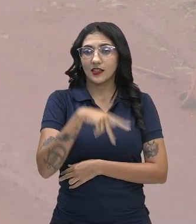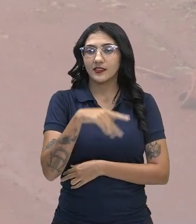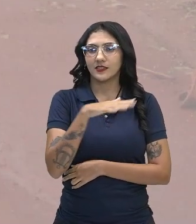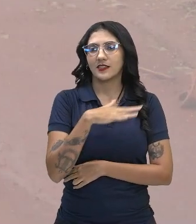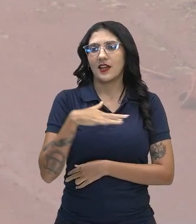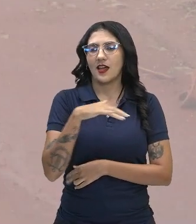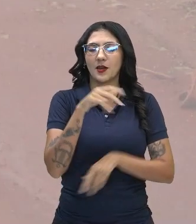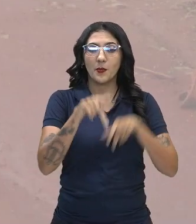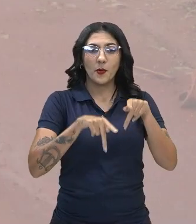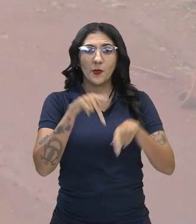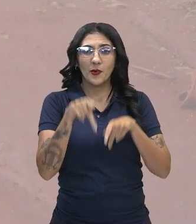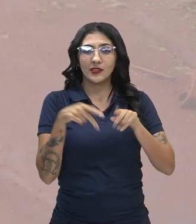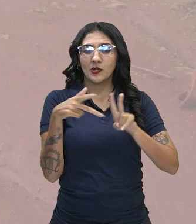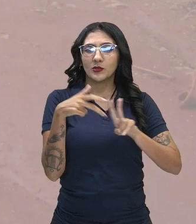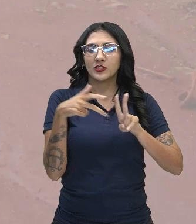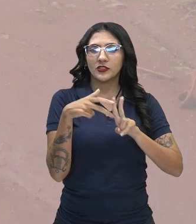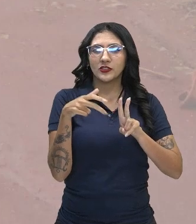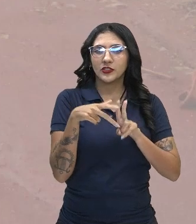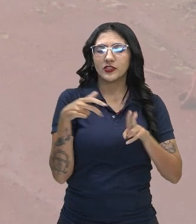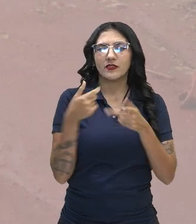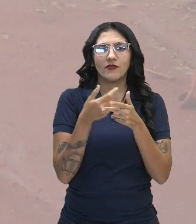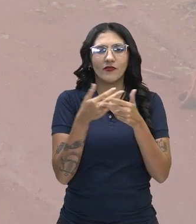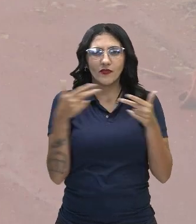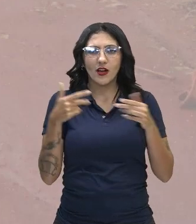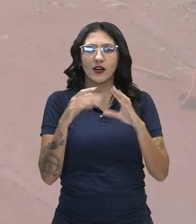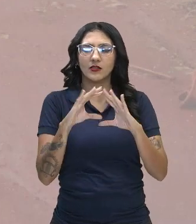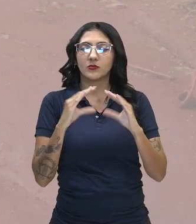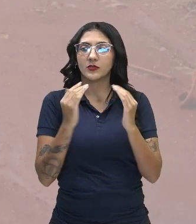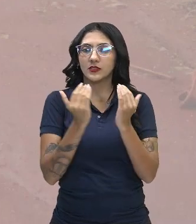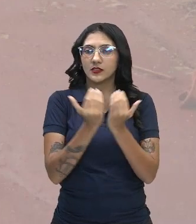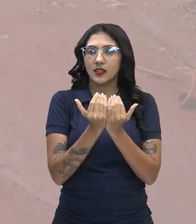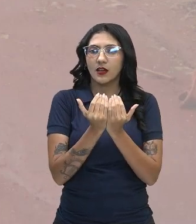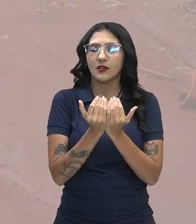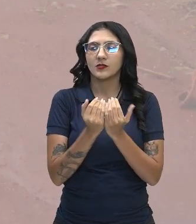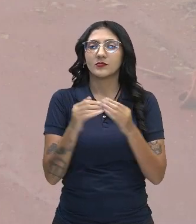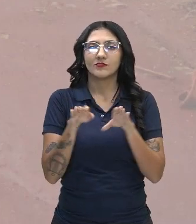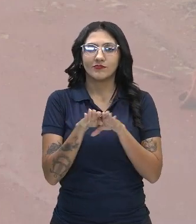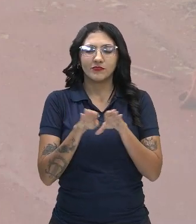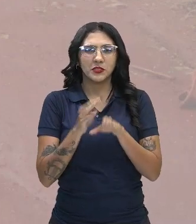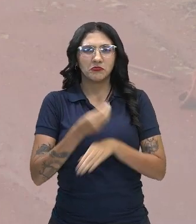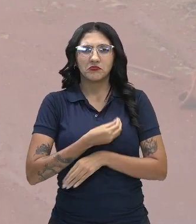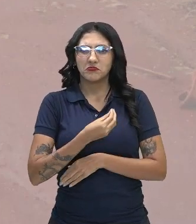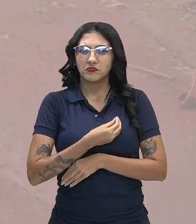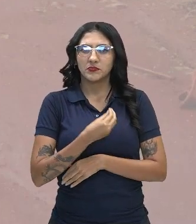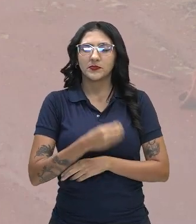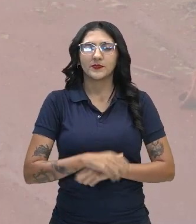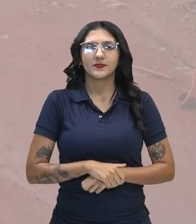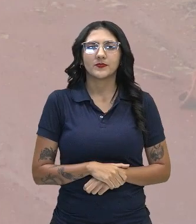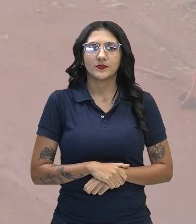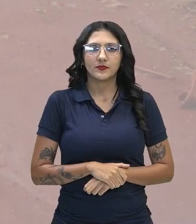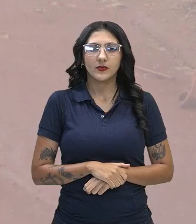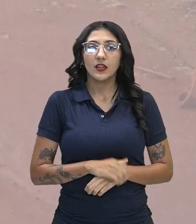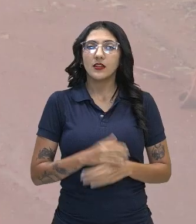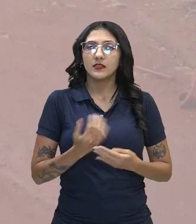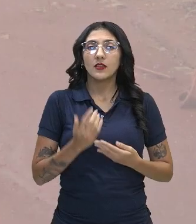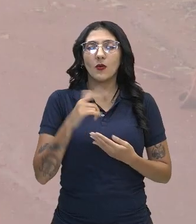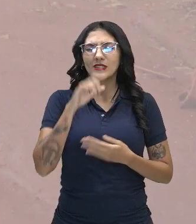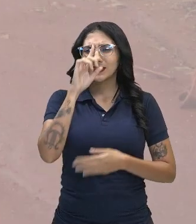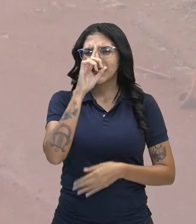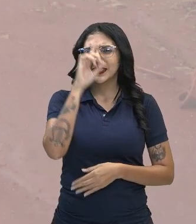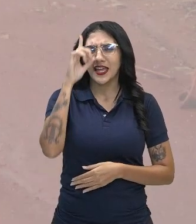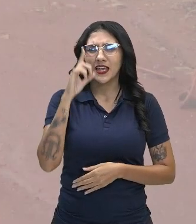populações indígenas, várias comunidades, tinha população local. Então, essa ideia desse